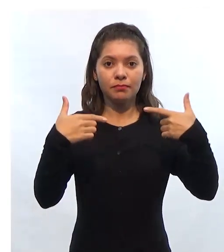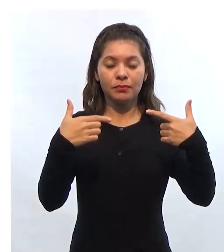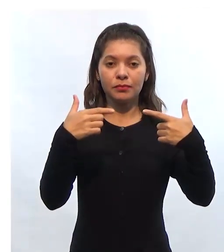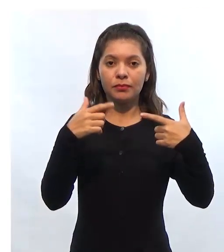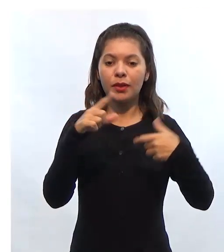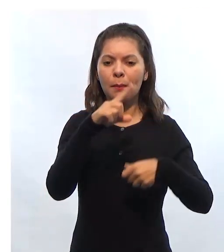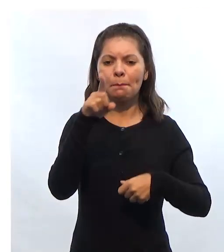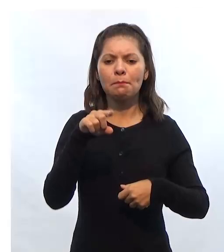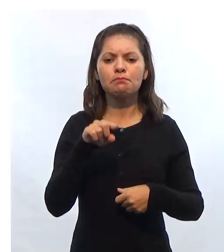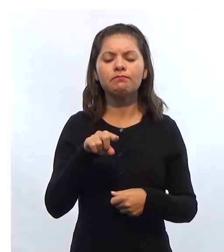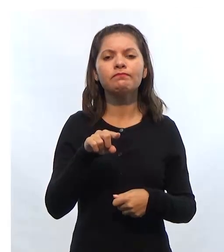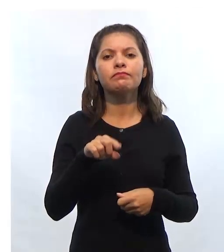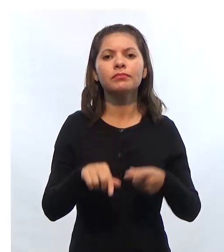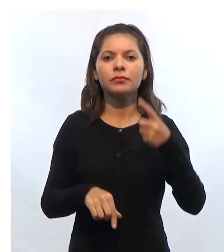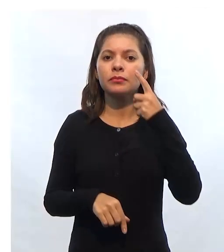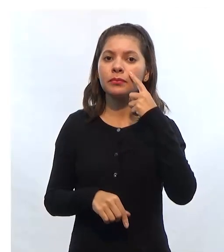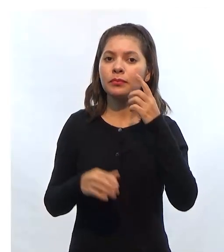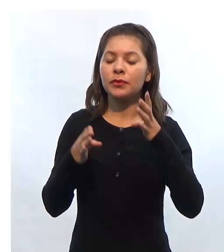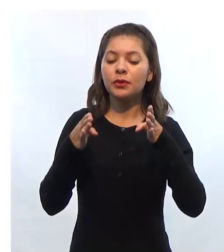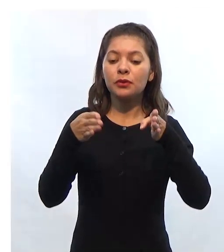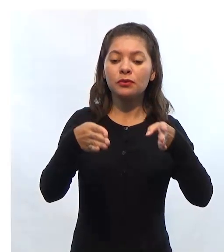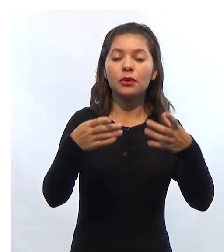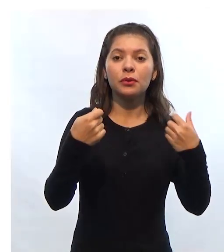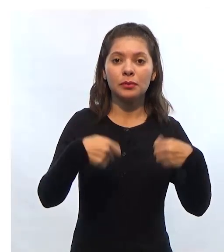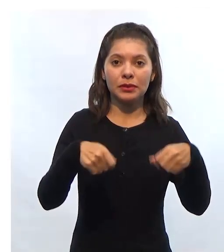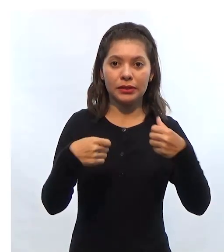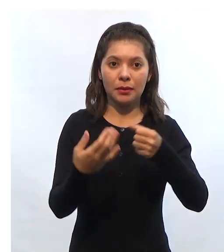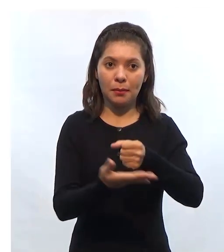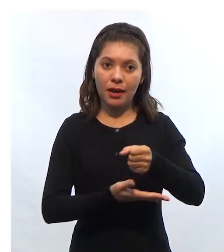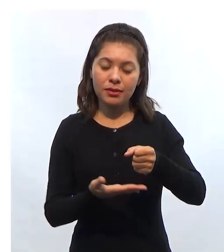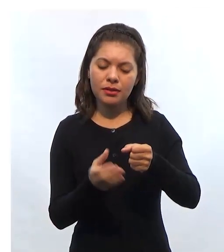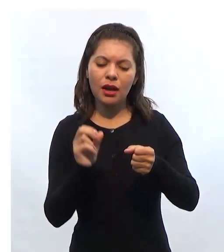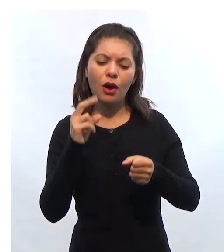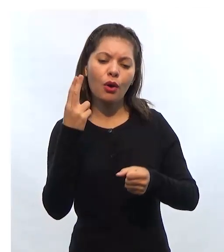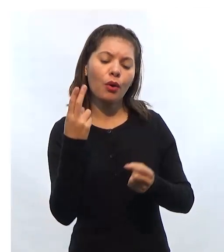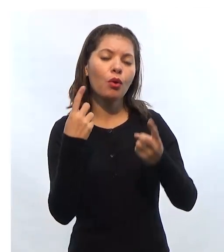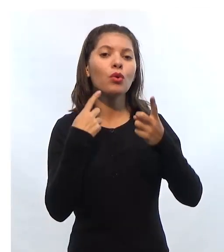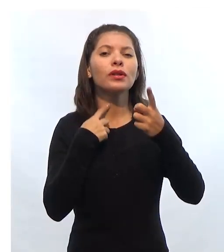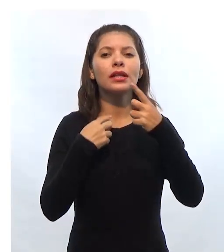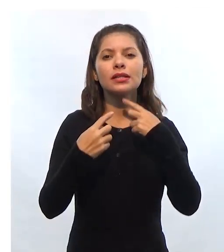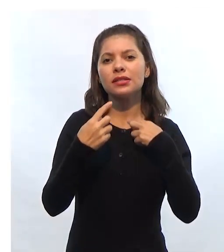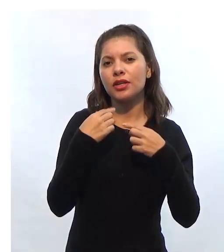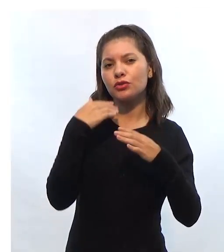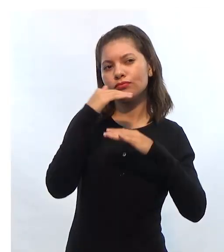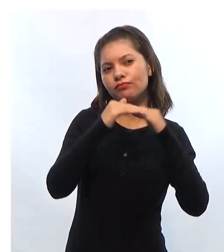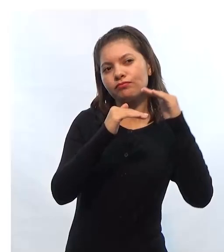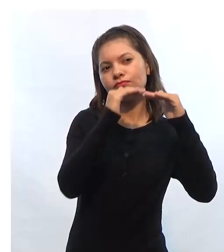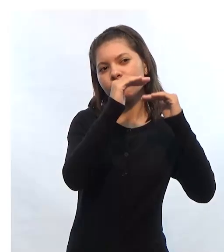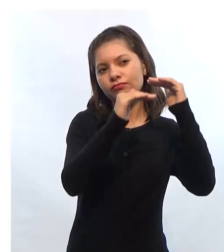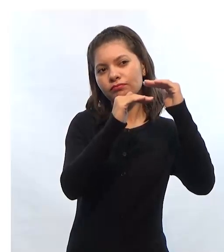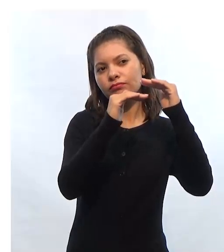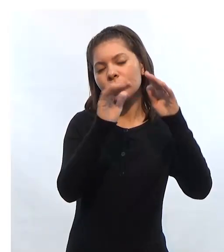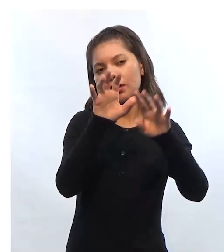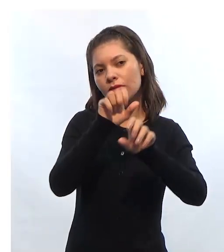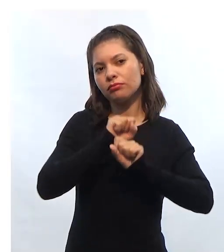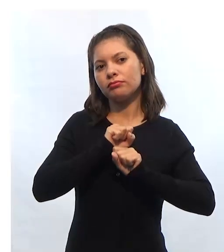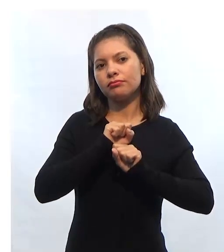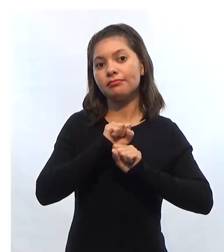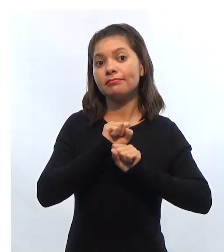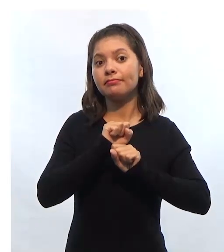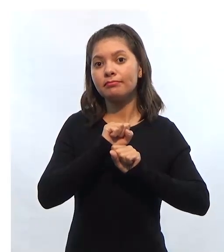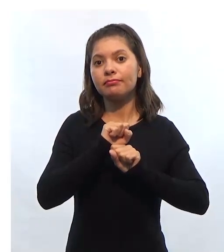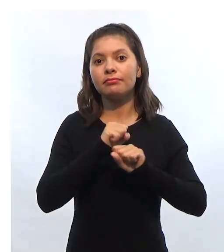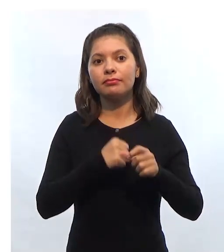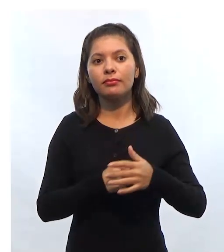qual nível a empresa está atuando? Ela foca as necessidades básicas ou desejos mais desenvolvidos dos